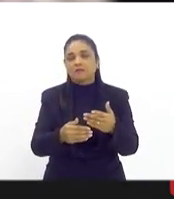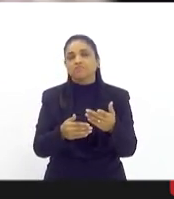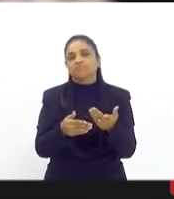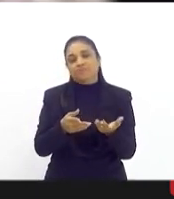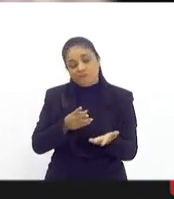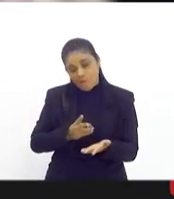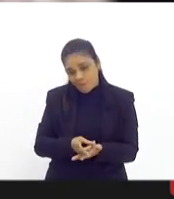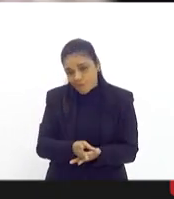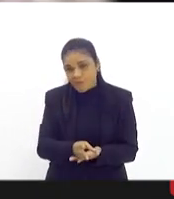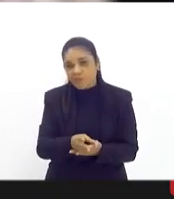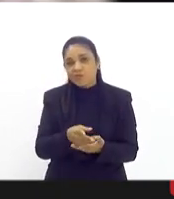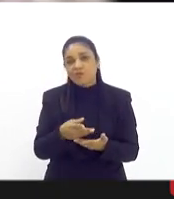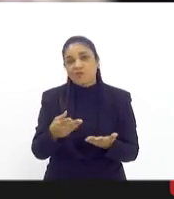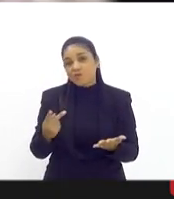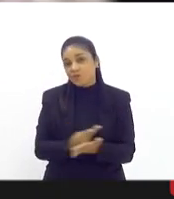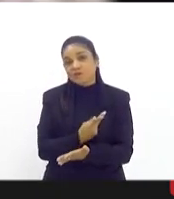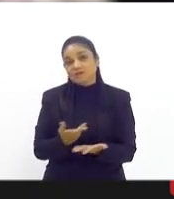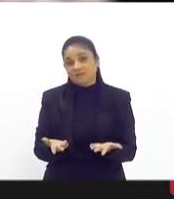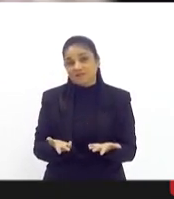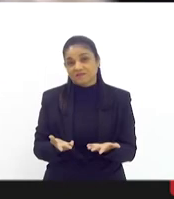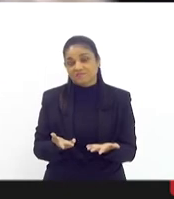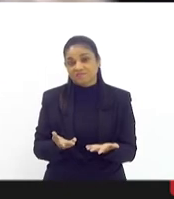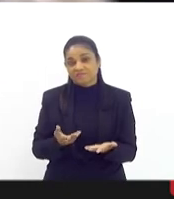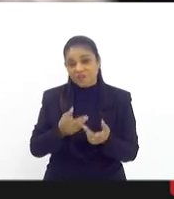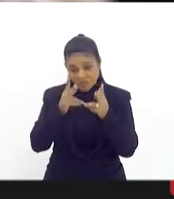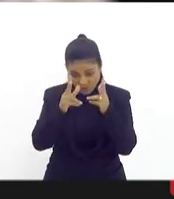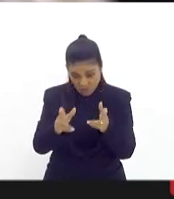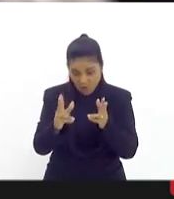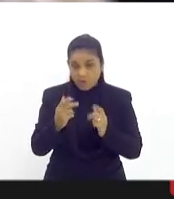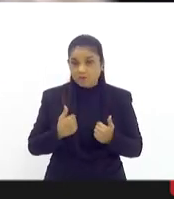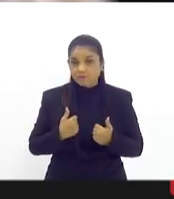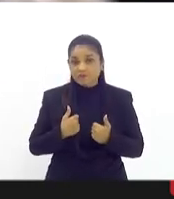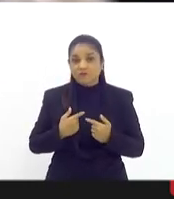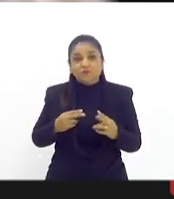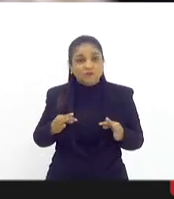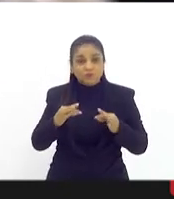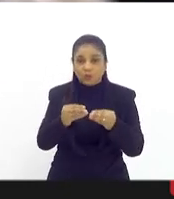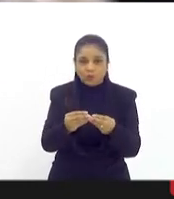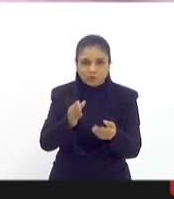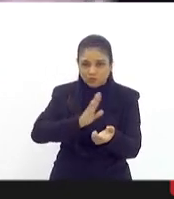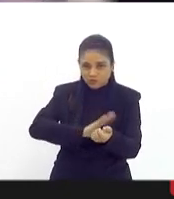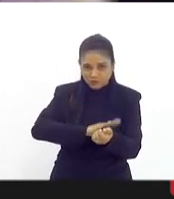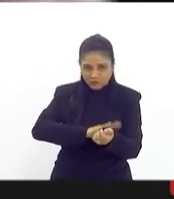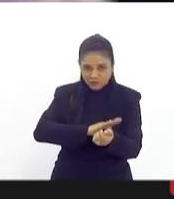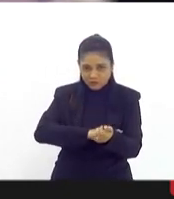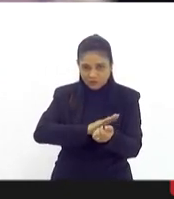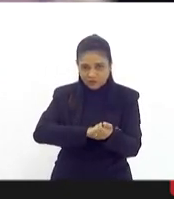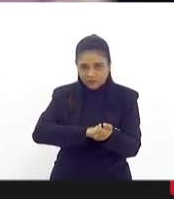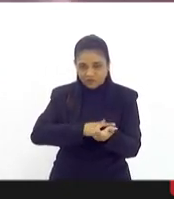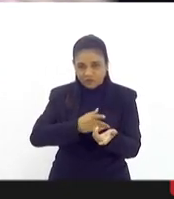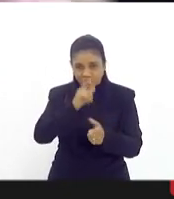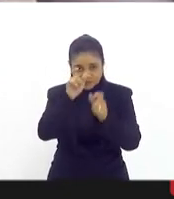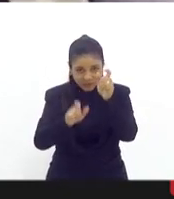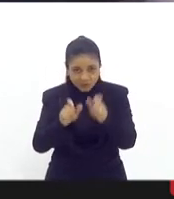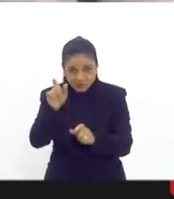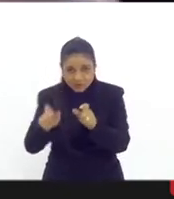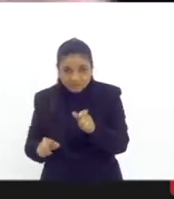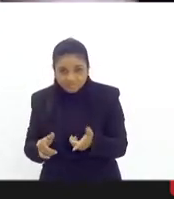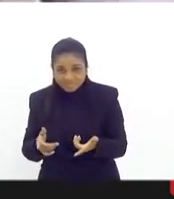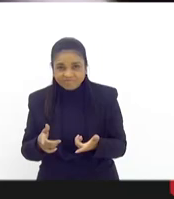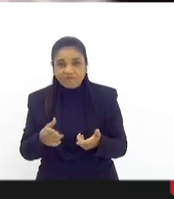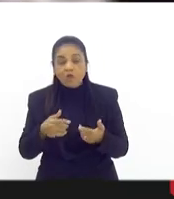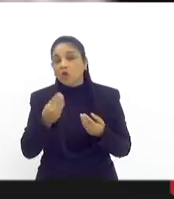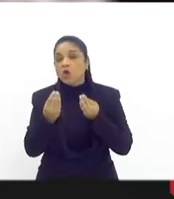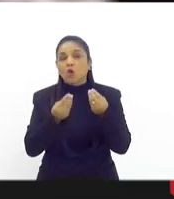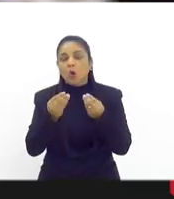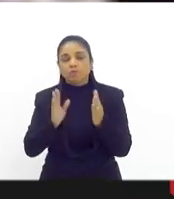com todos nós, inclusive. O nosso vício em aparelhos eletrônicos. Então, como que a gente pode enfrentar isso de maneira direta, de